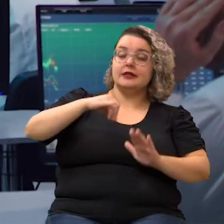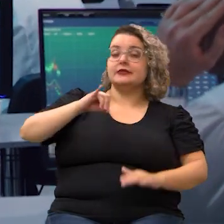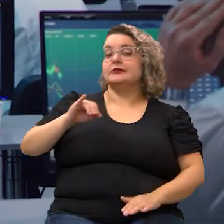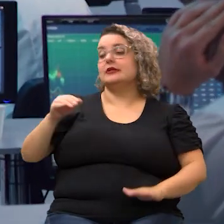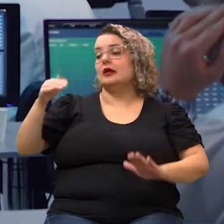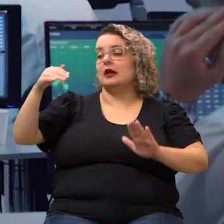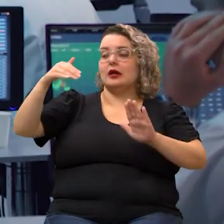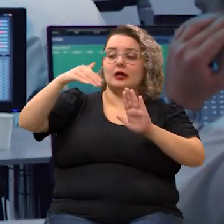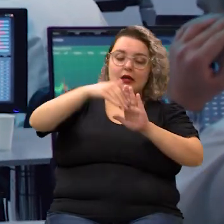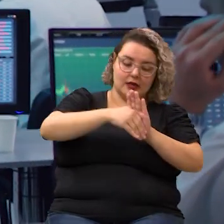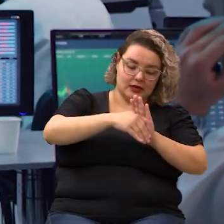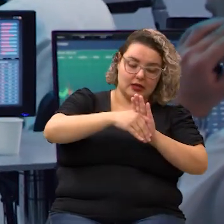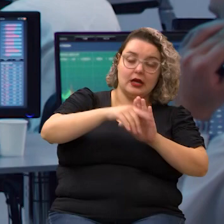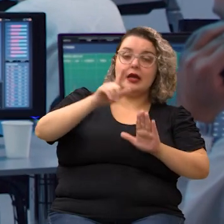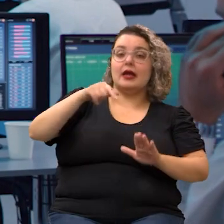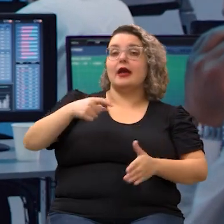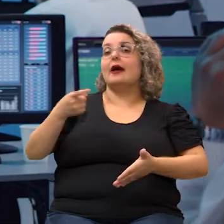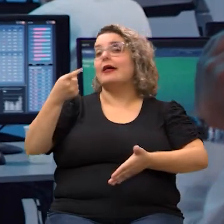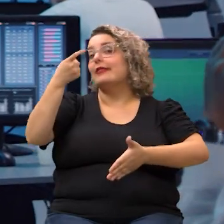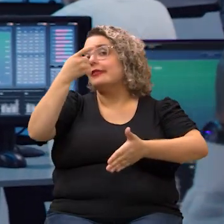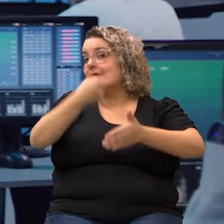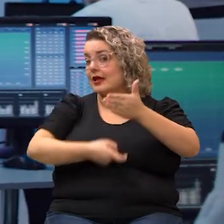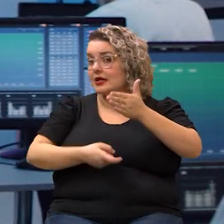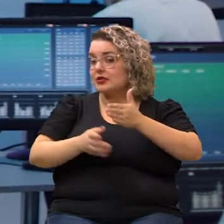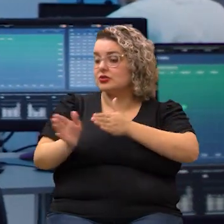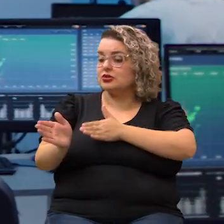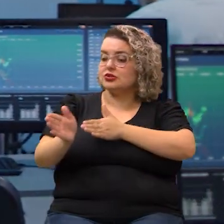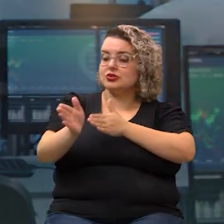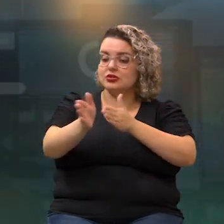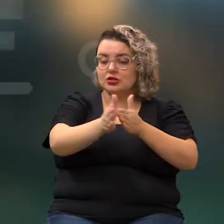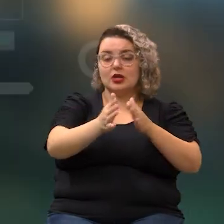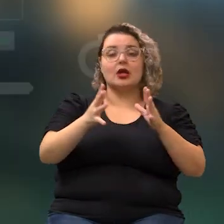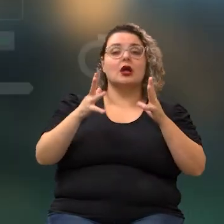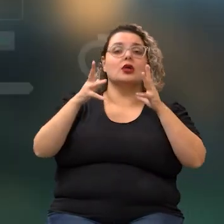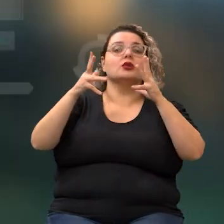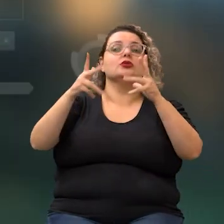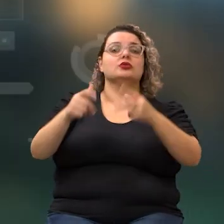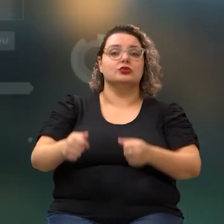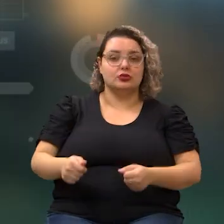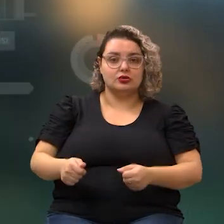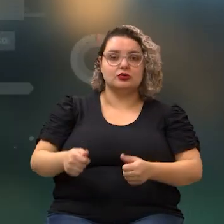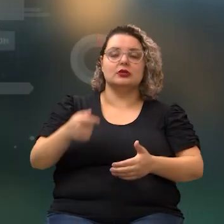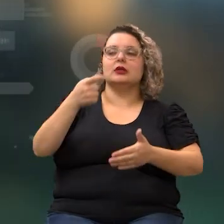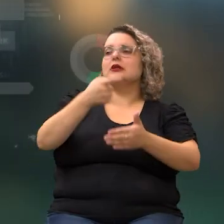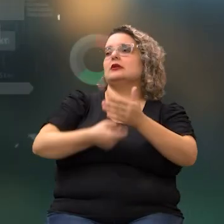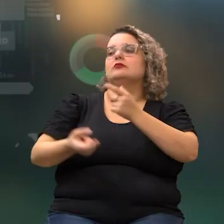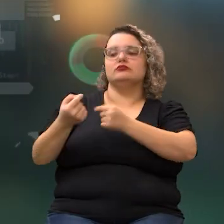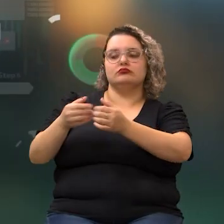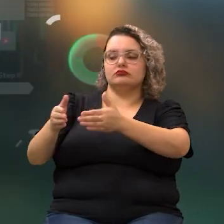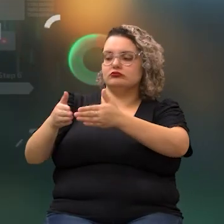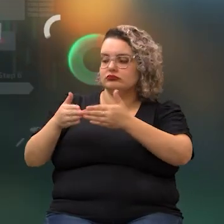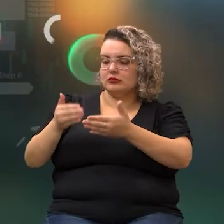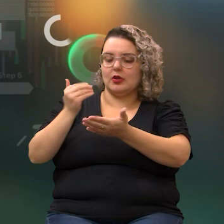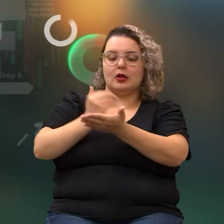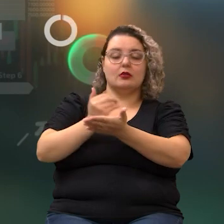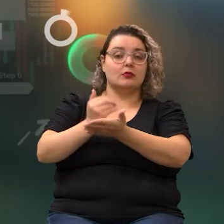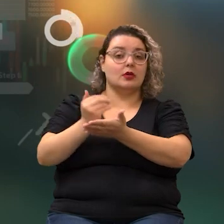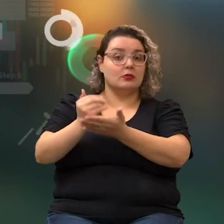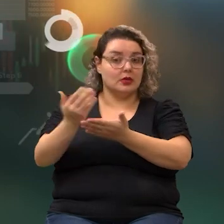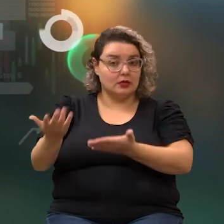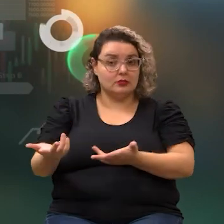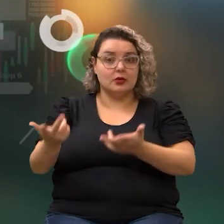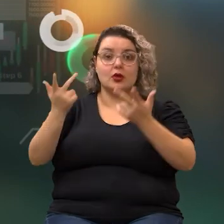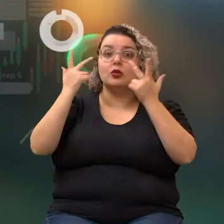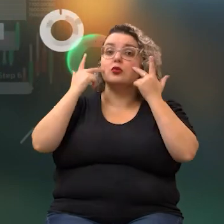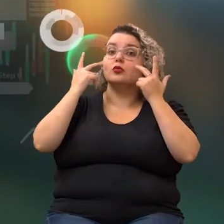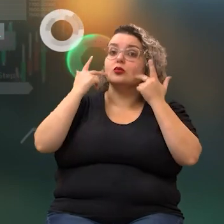ela tende a cair, como ela é a taxa que guia toda a taxa de empréstimo, a taxa de